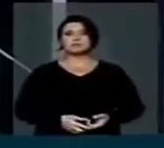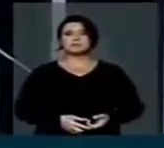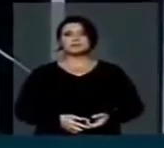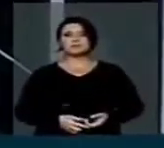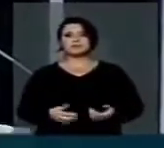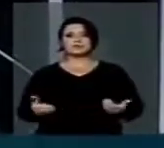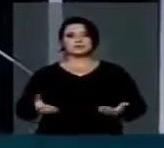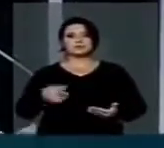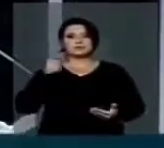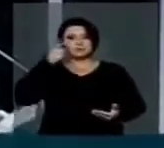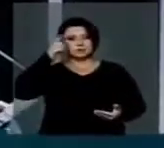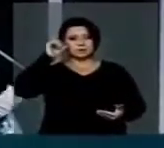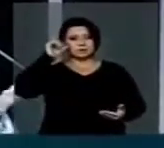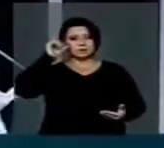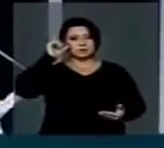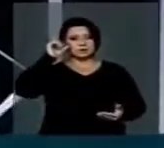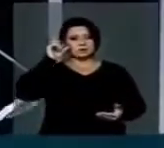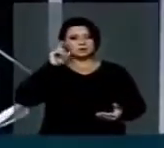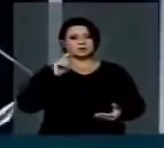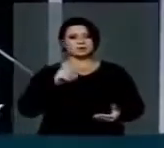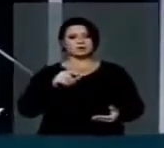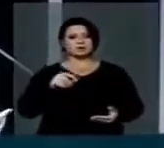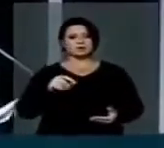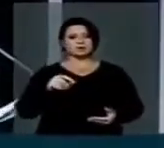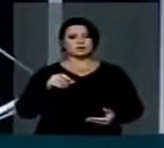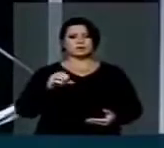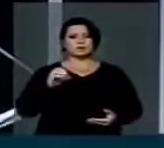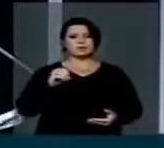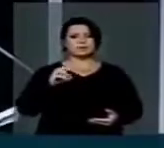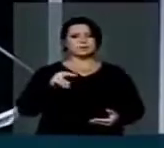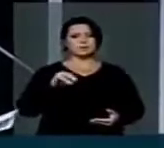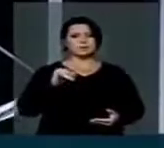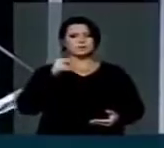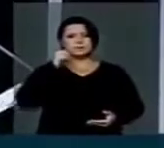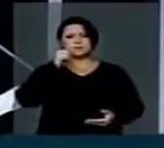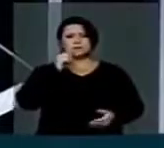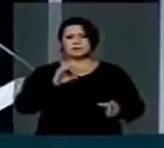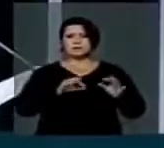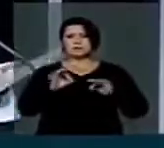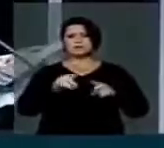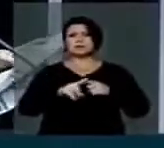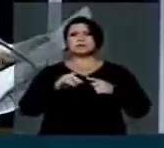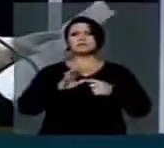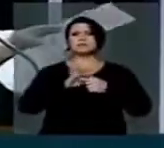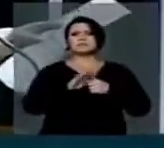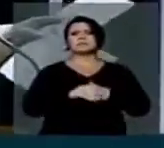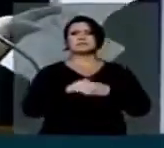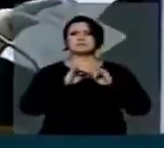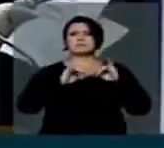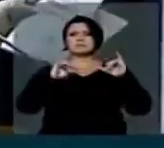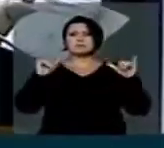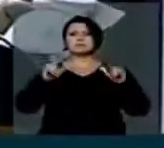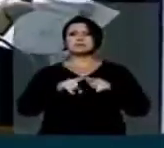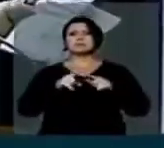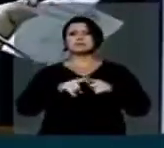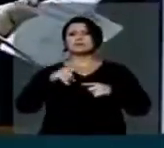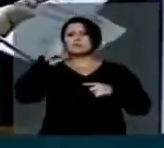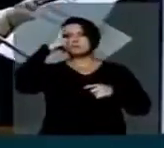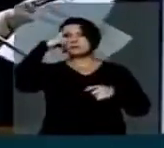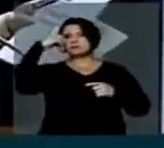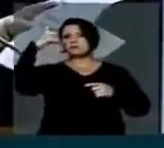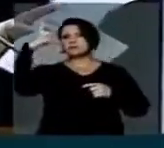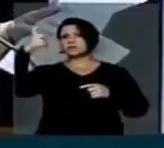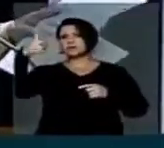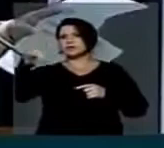debruçados. Ontem, a ONU Mulher publicou um estudo em que registra que a